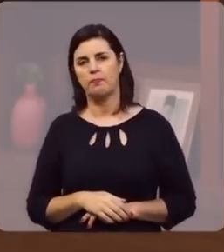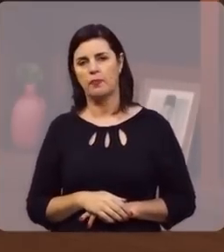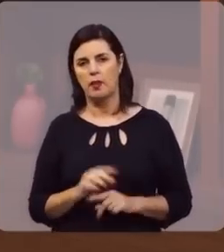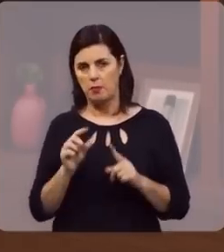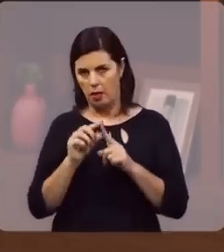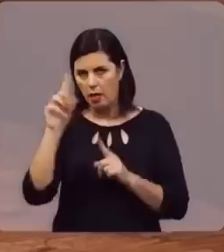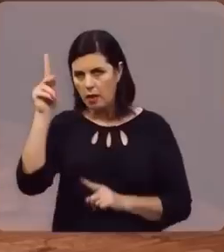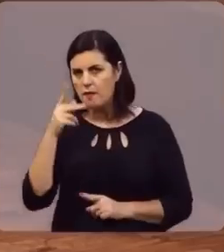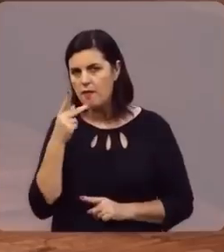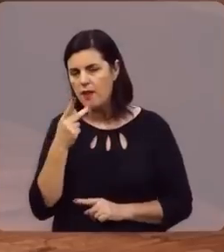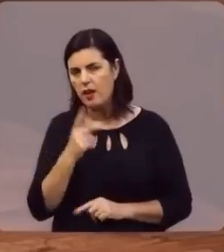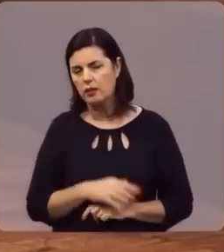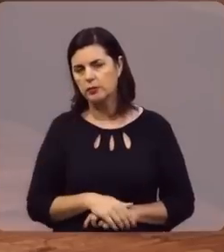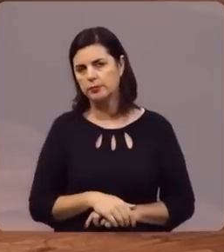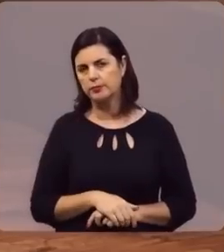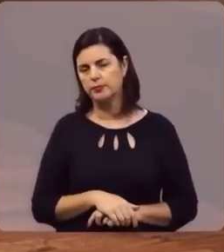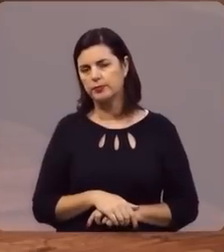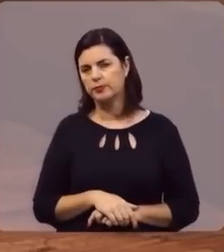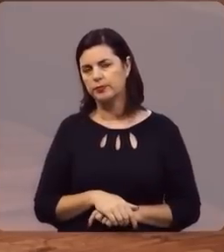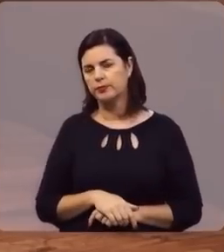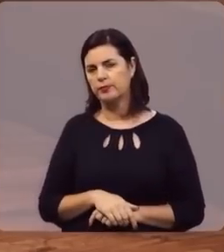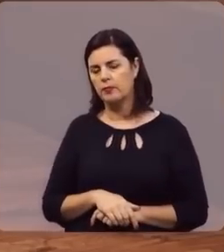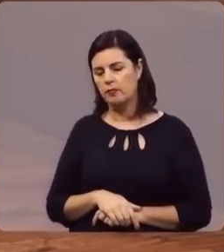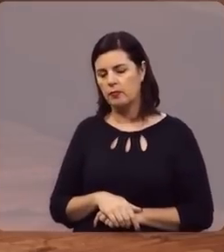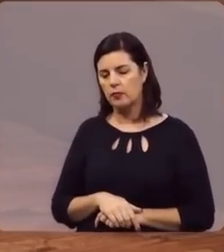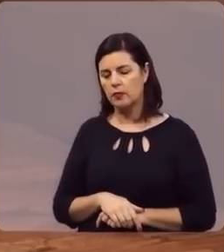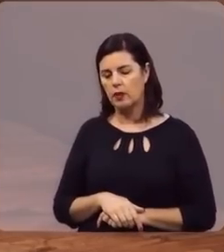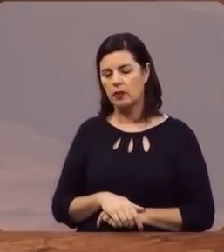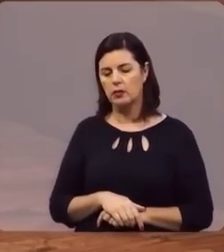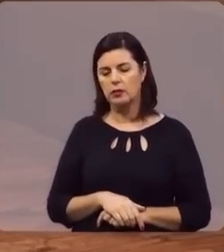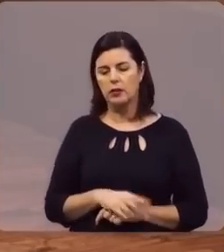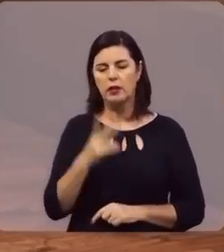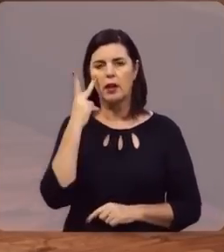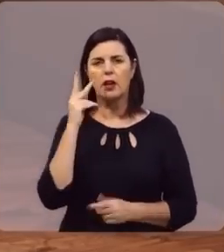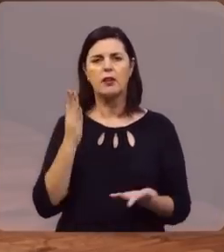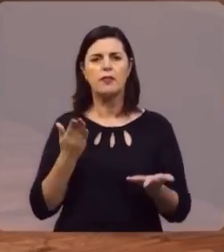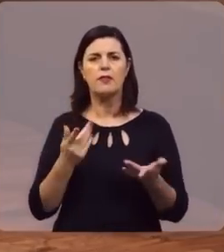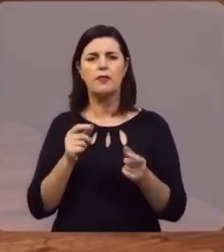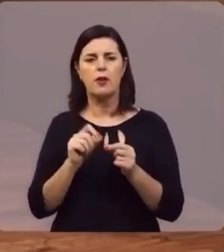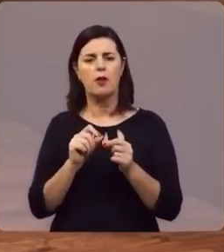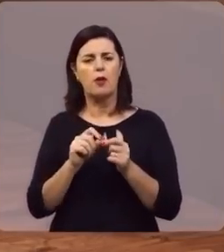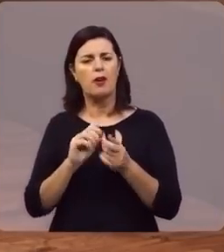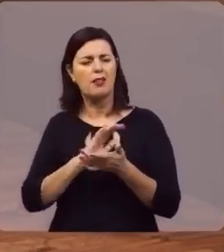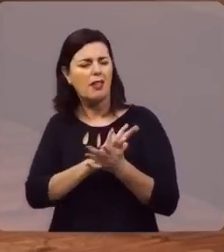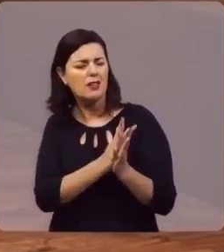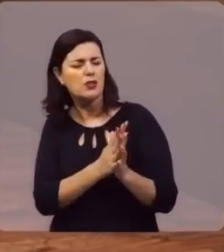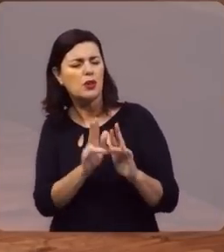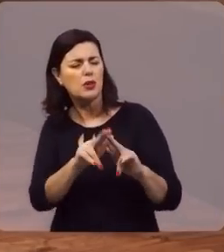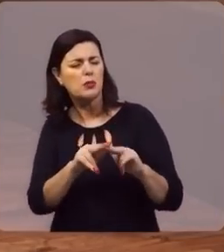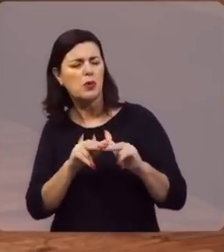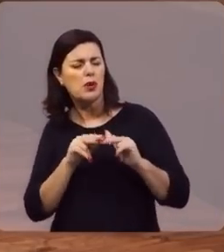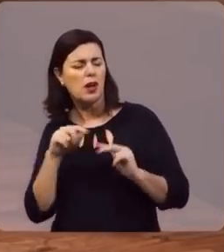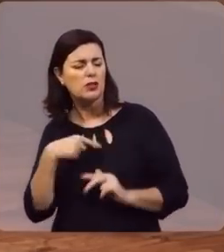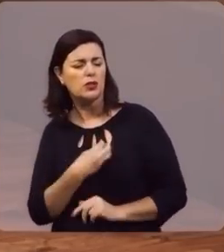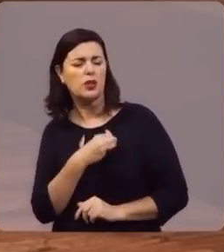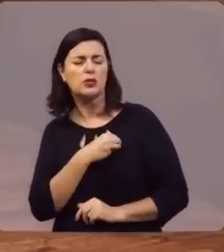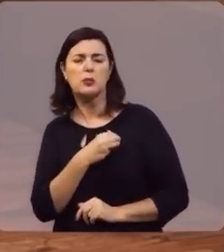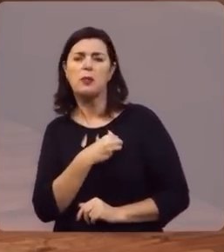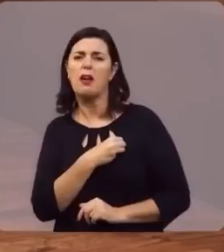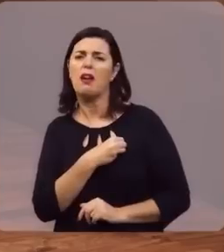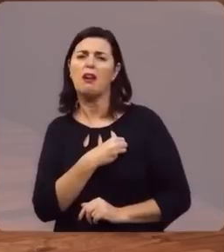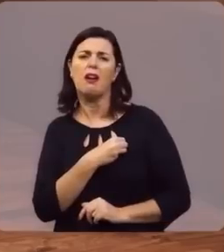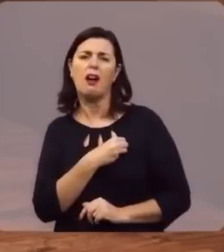e diz a escritura o que ele foi traspassado Pelas nossas transgressões e moído